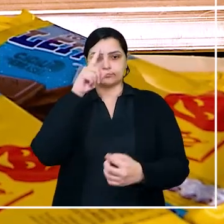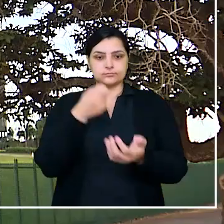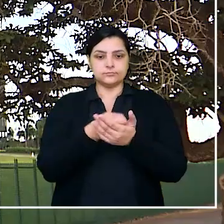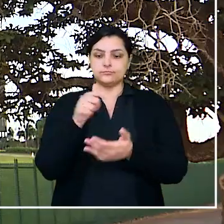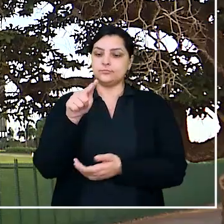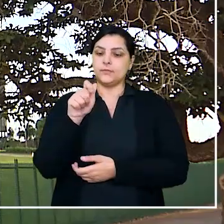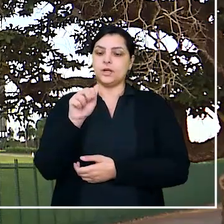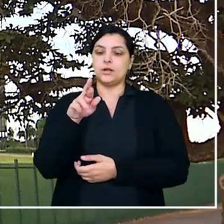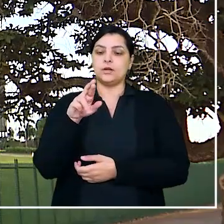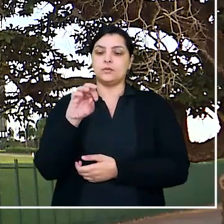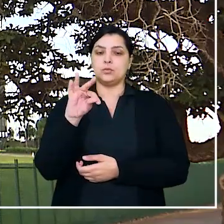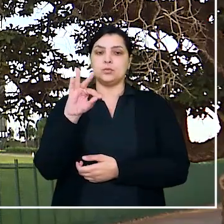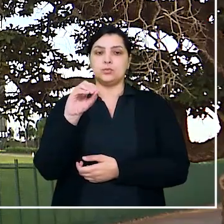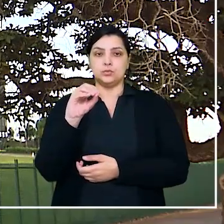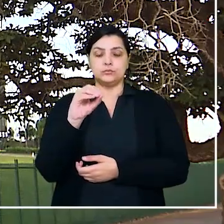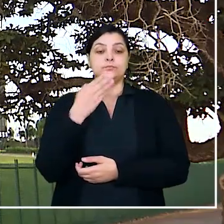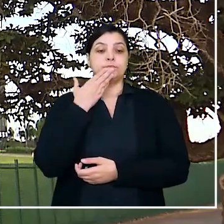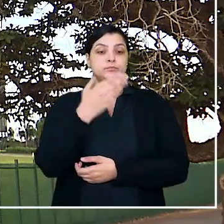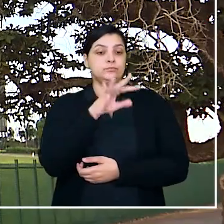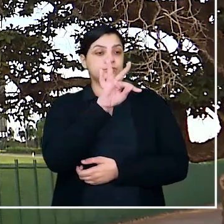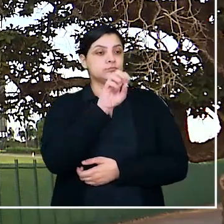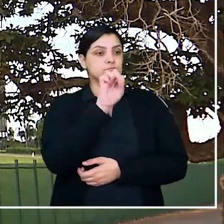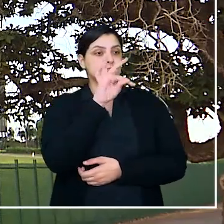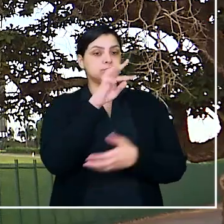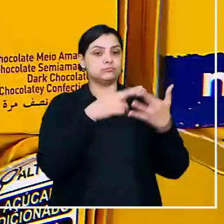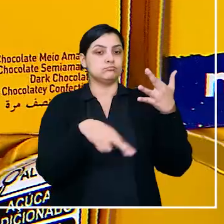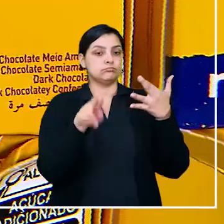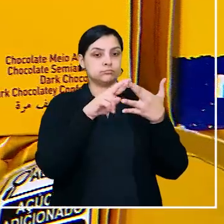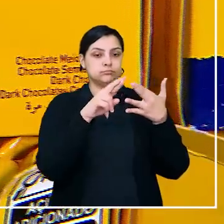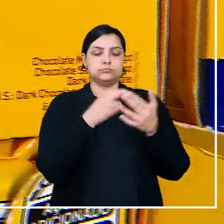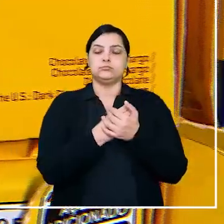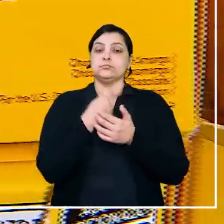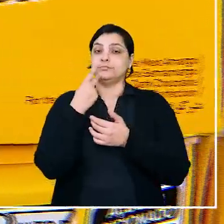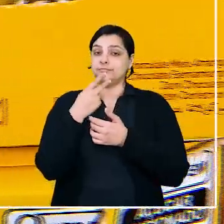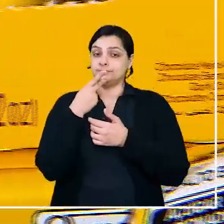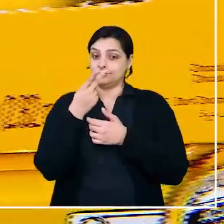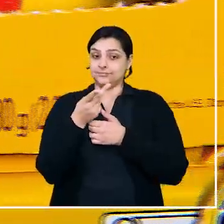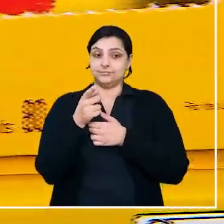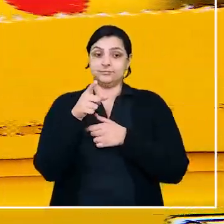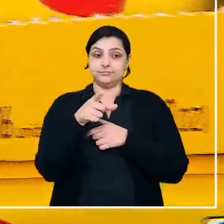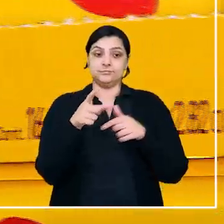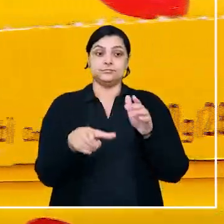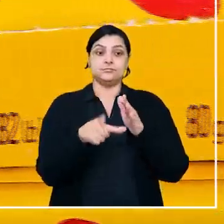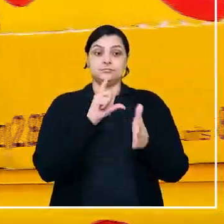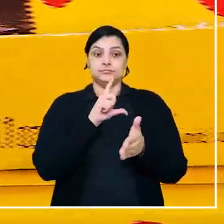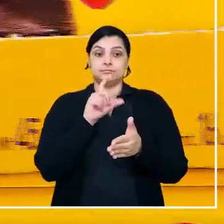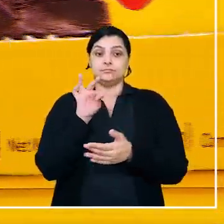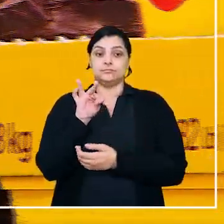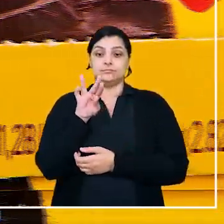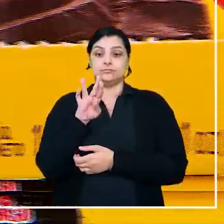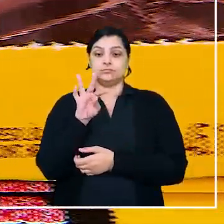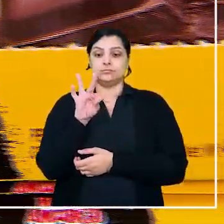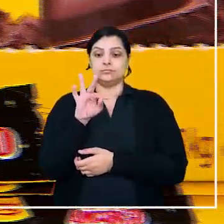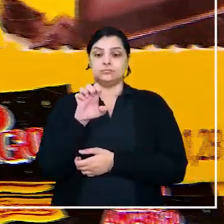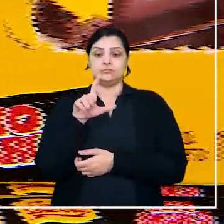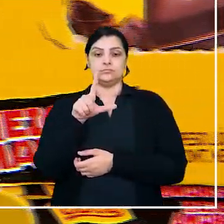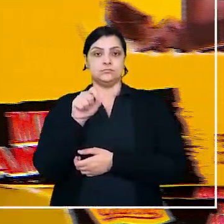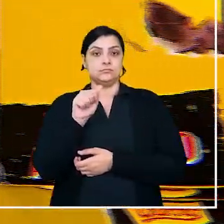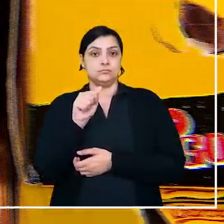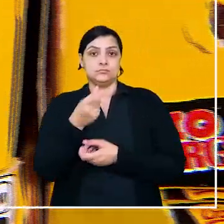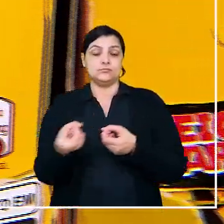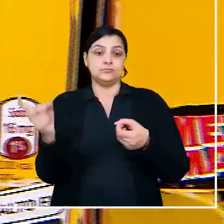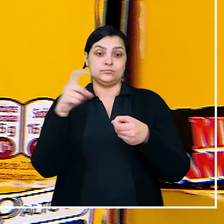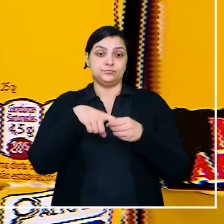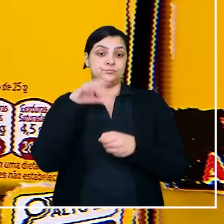a Garoto recorreu ao Tribunal Superior do Trabalho, justificando que a antecipação de tutela que definiu